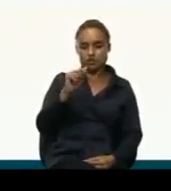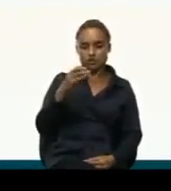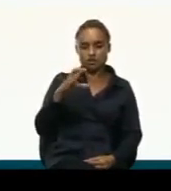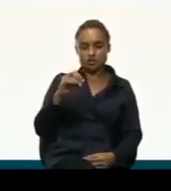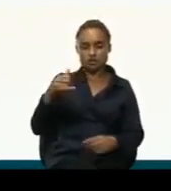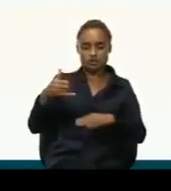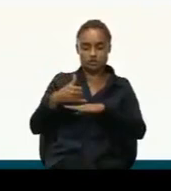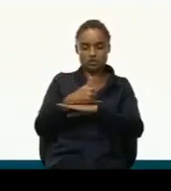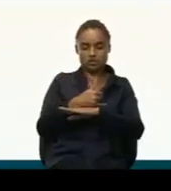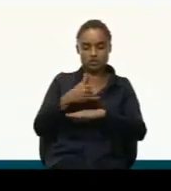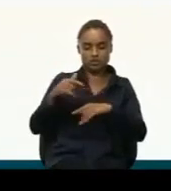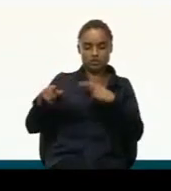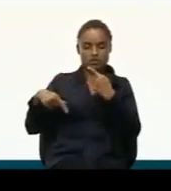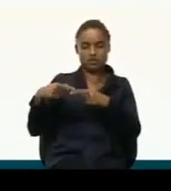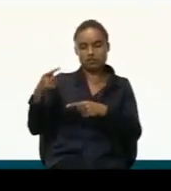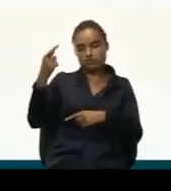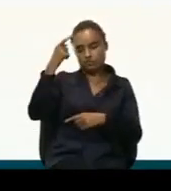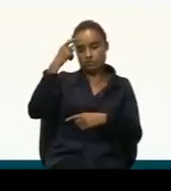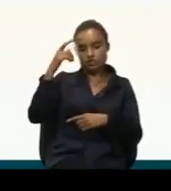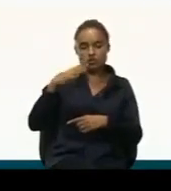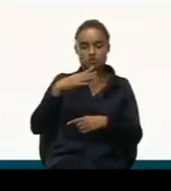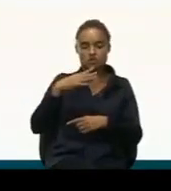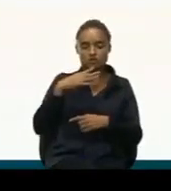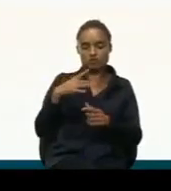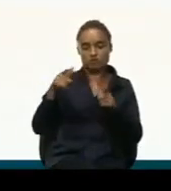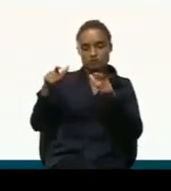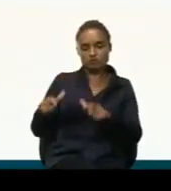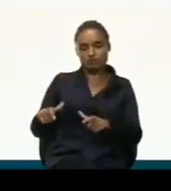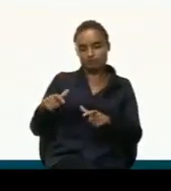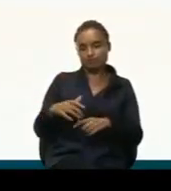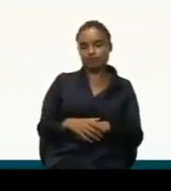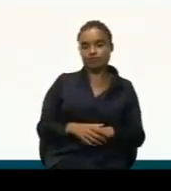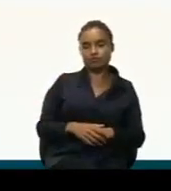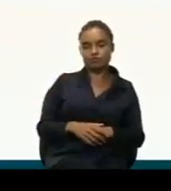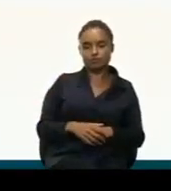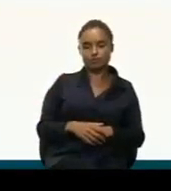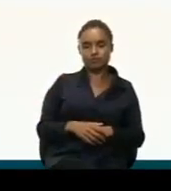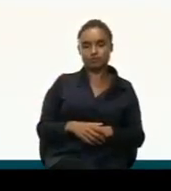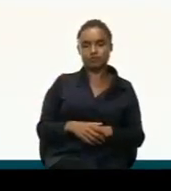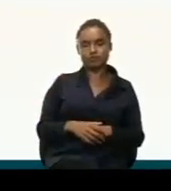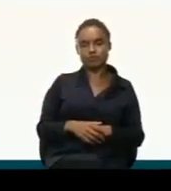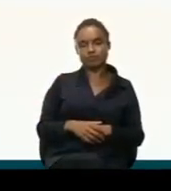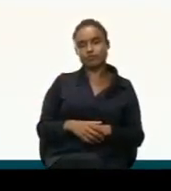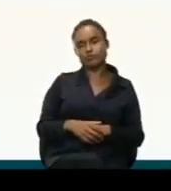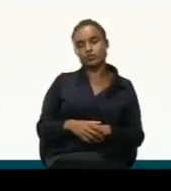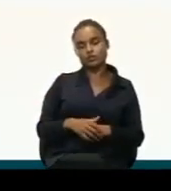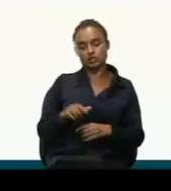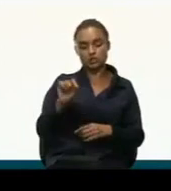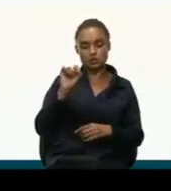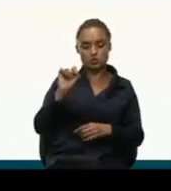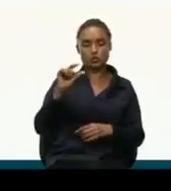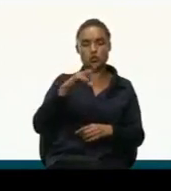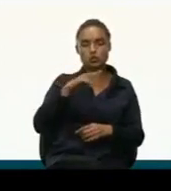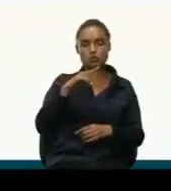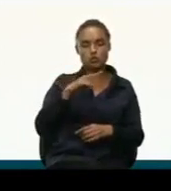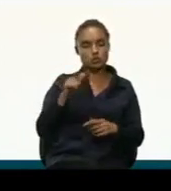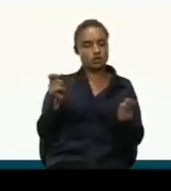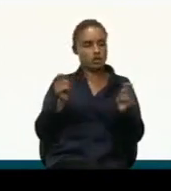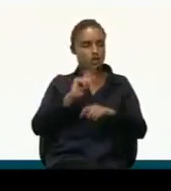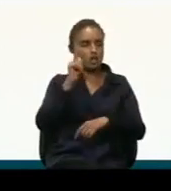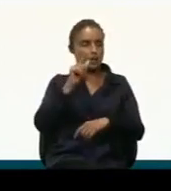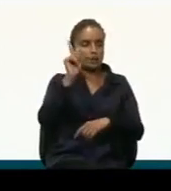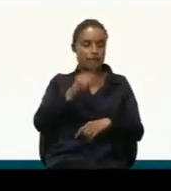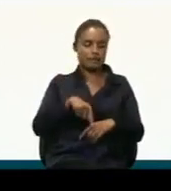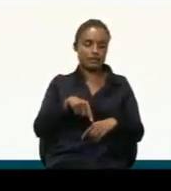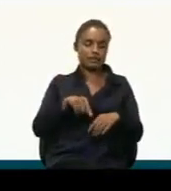essas imagens para você se familiarizar e conhecer o ambiente, ok? O que a gente tem aqui? Repara que é um terreno